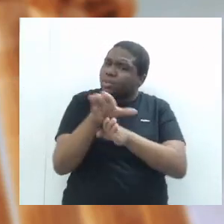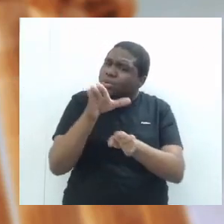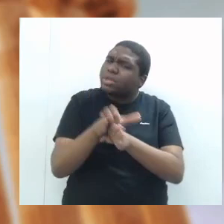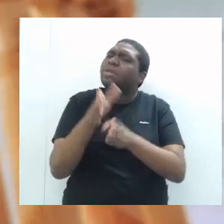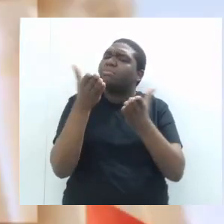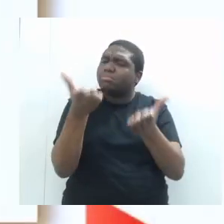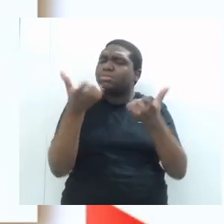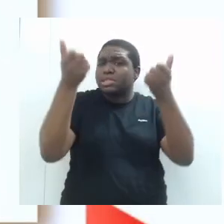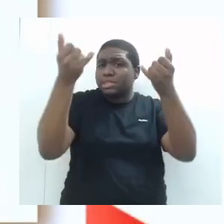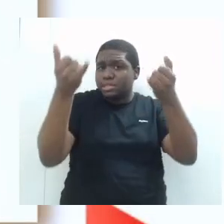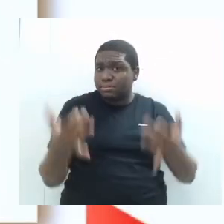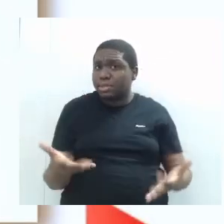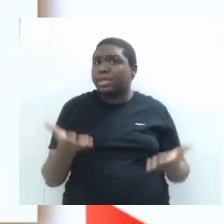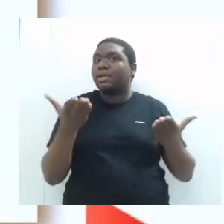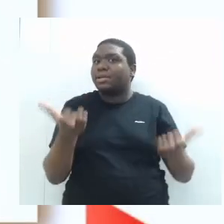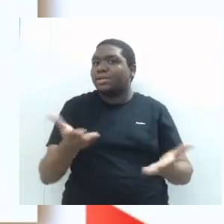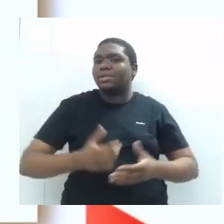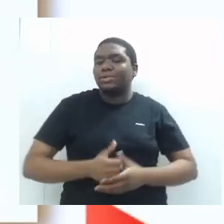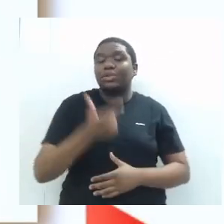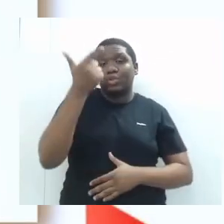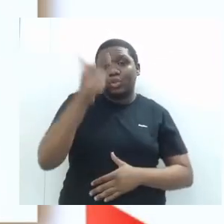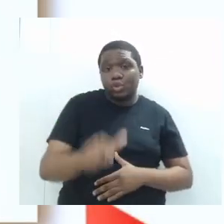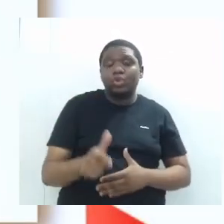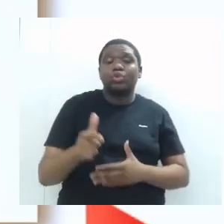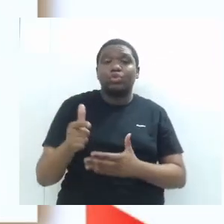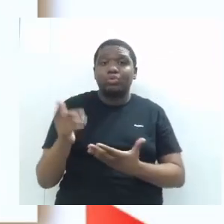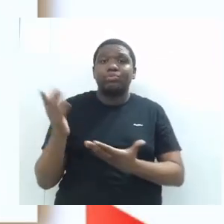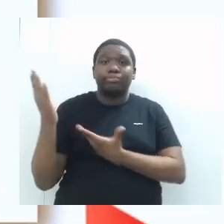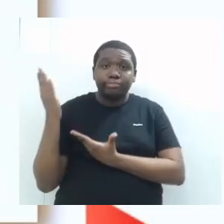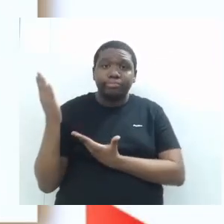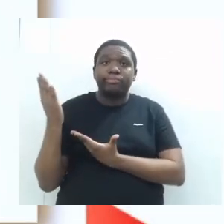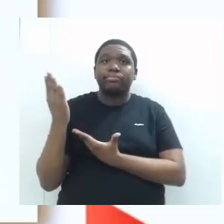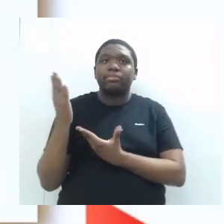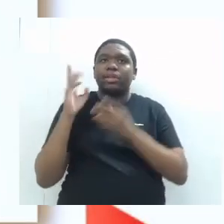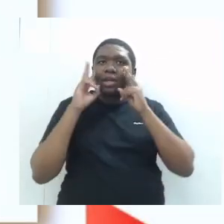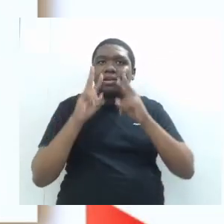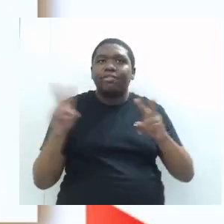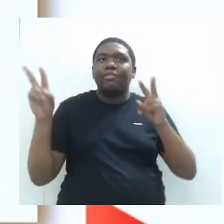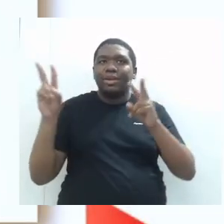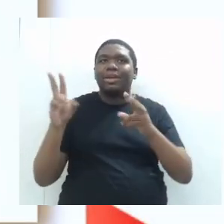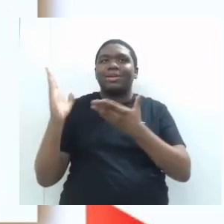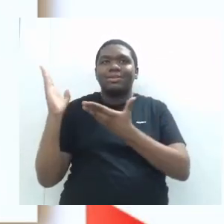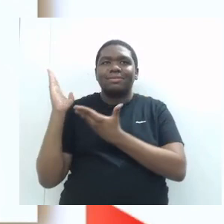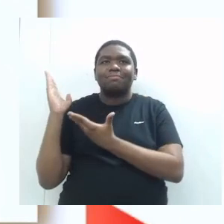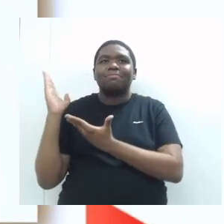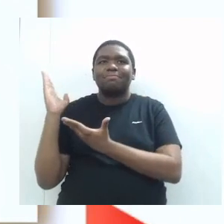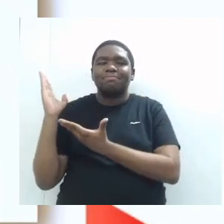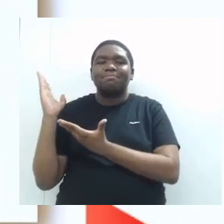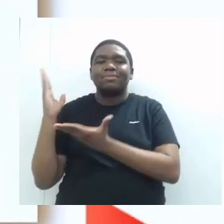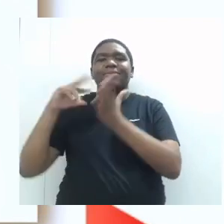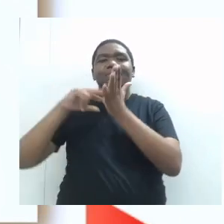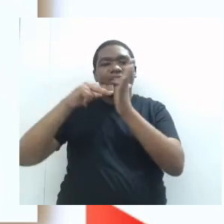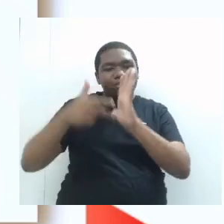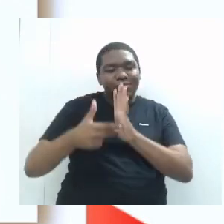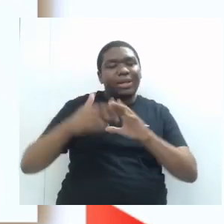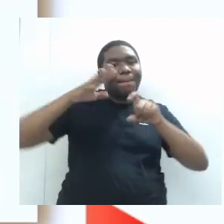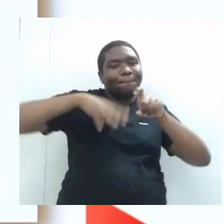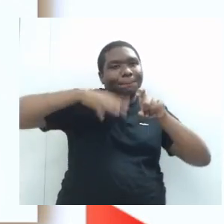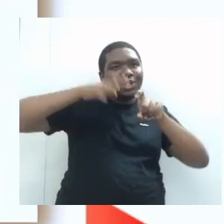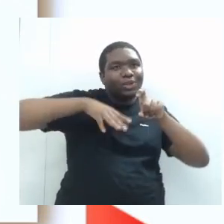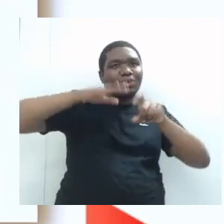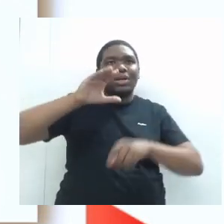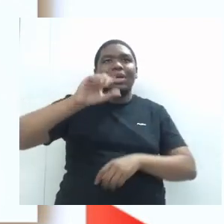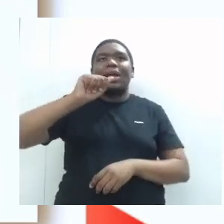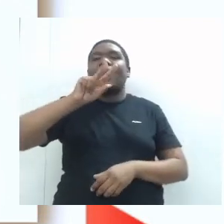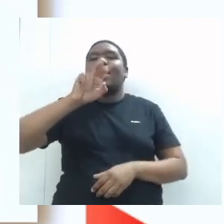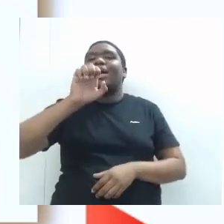tela, mais uma vez, trago para vocês uma outra alegoria do que seria o mito da caverna, viver as